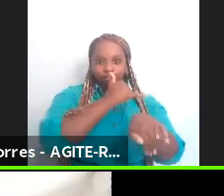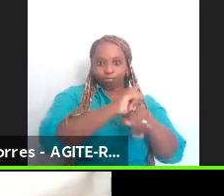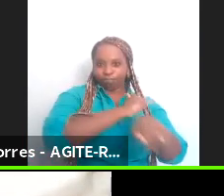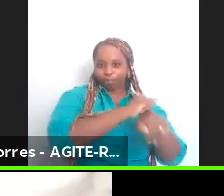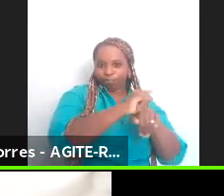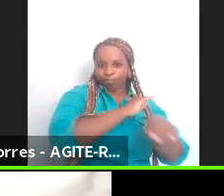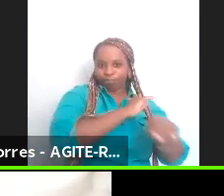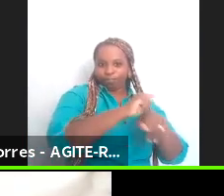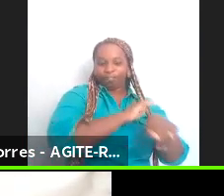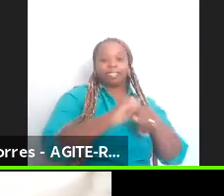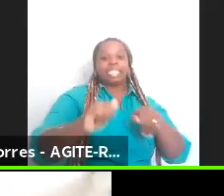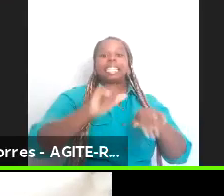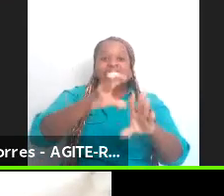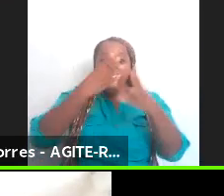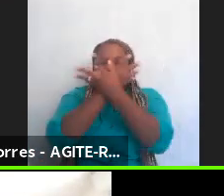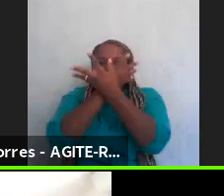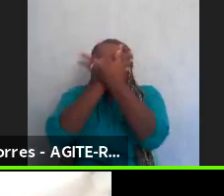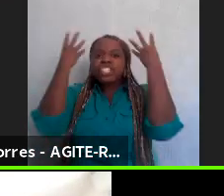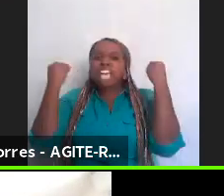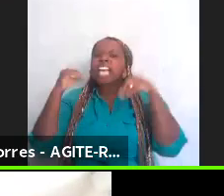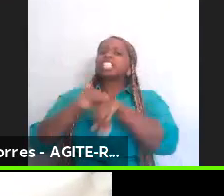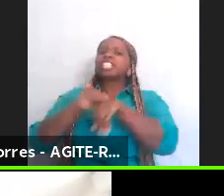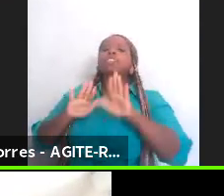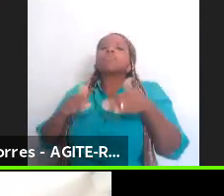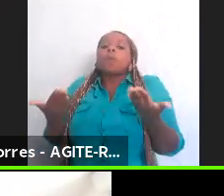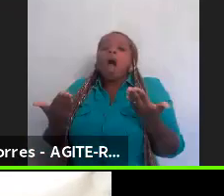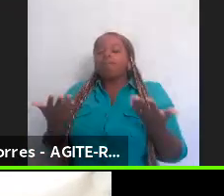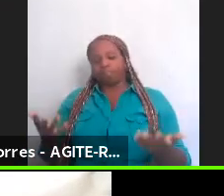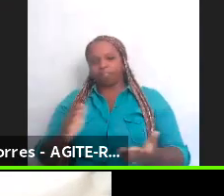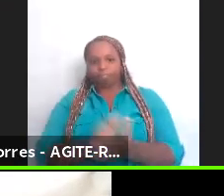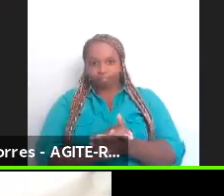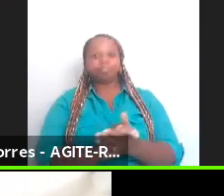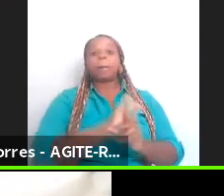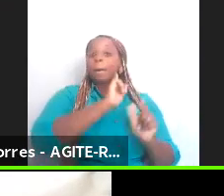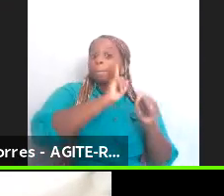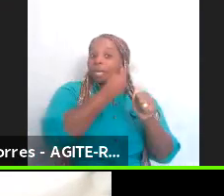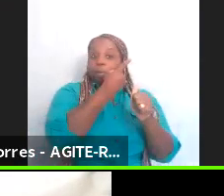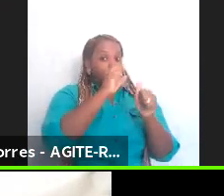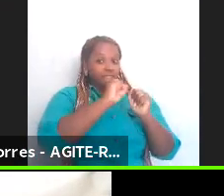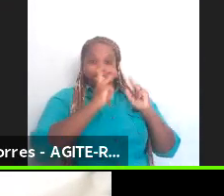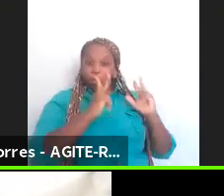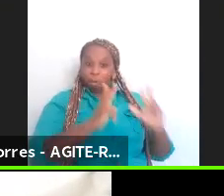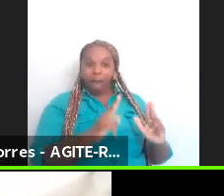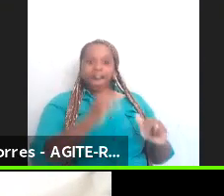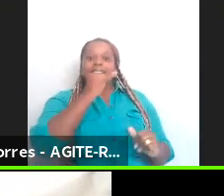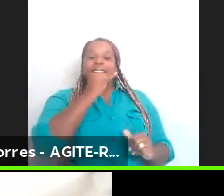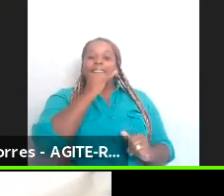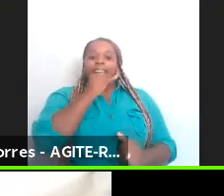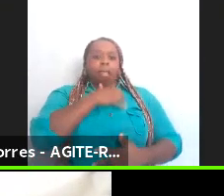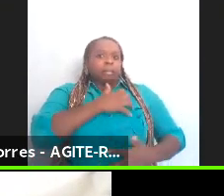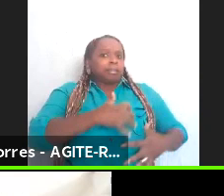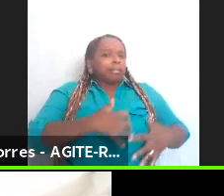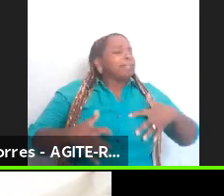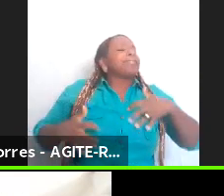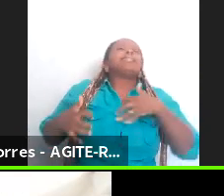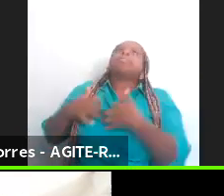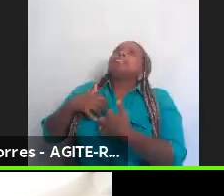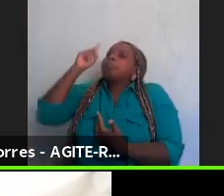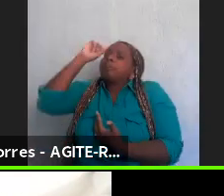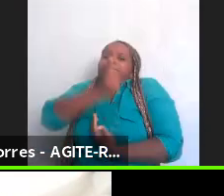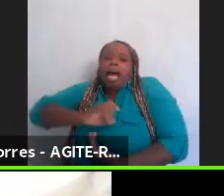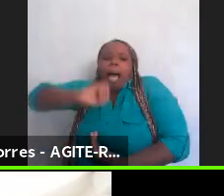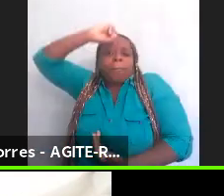Sobre as estratégias quando a gente esquece. Primeira estratégia é não fazer isso que eu faço, que é ficar se torturando por não saber bem